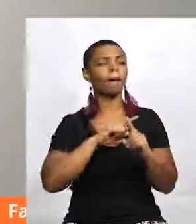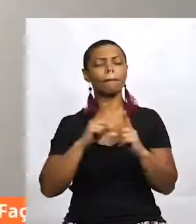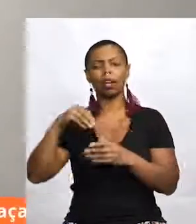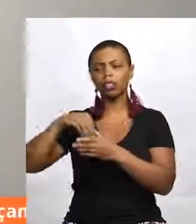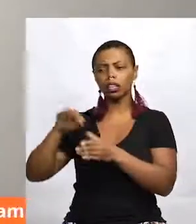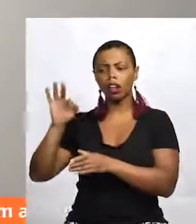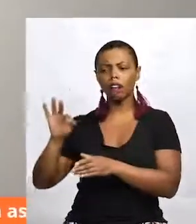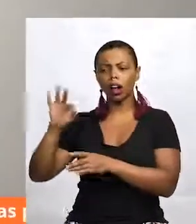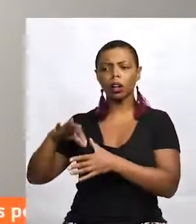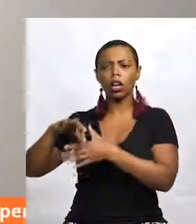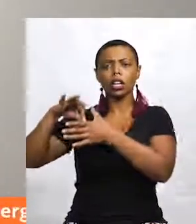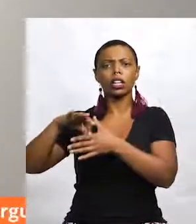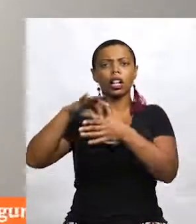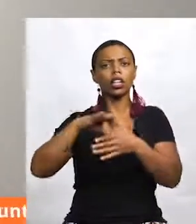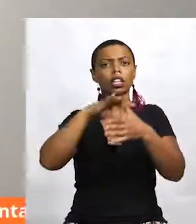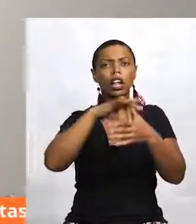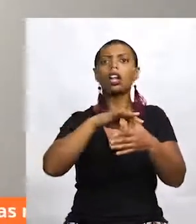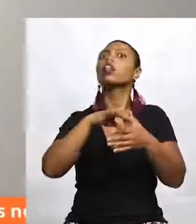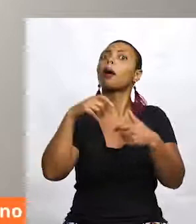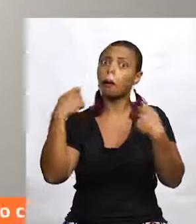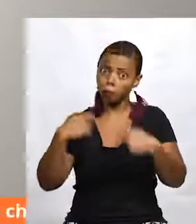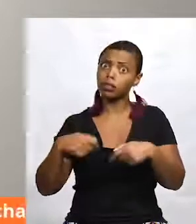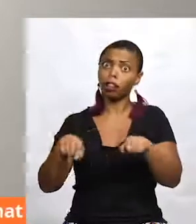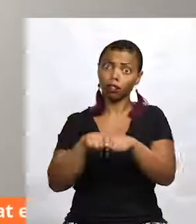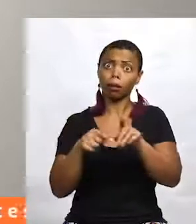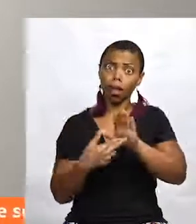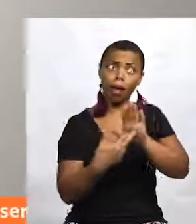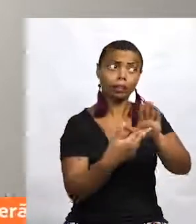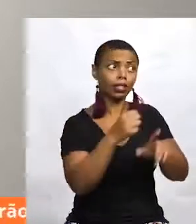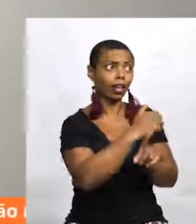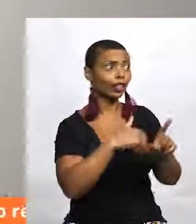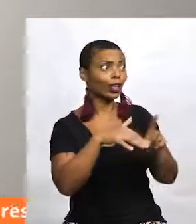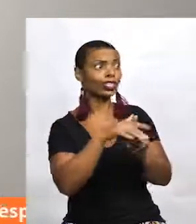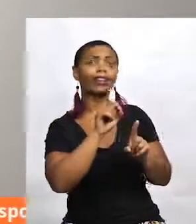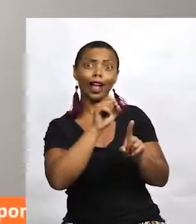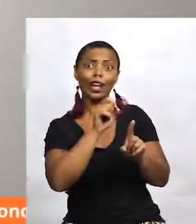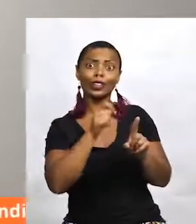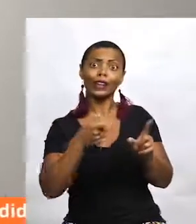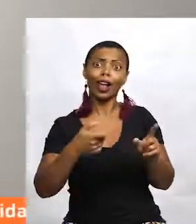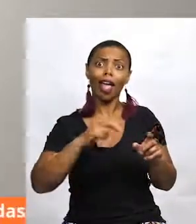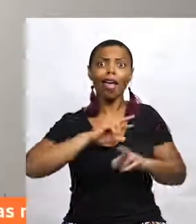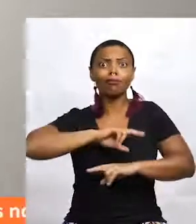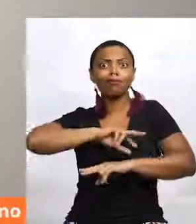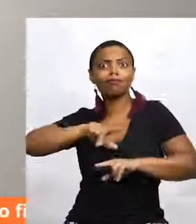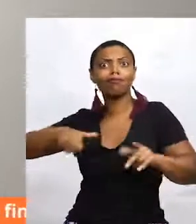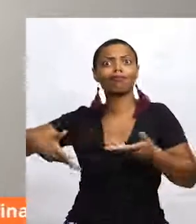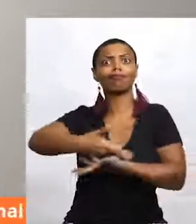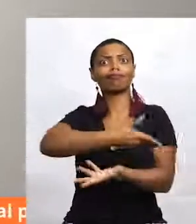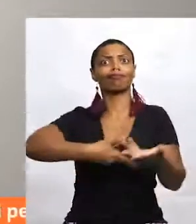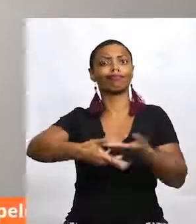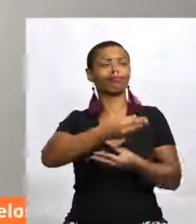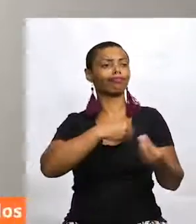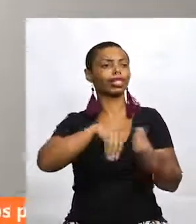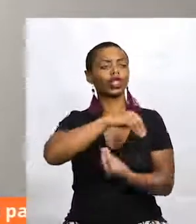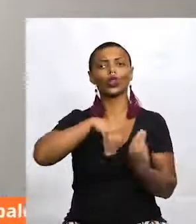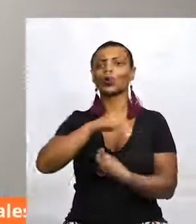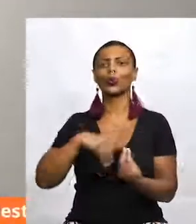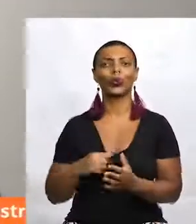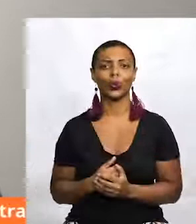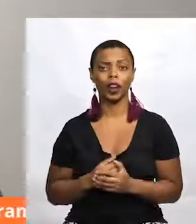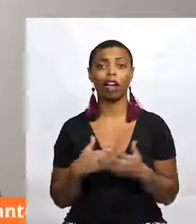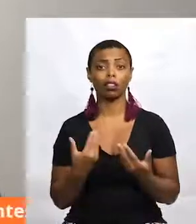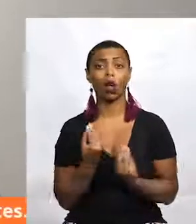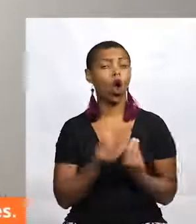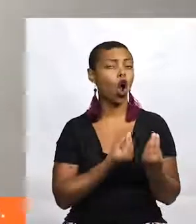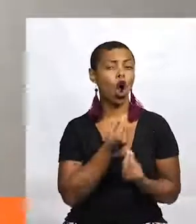ela pública ou privada, ela precisa representar essa porcentagem, precisa representar a sociedade. Então, como a